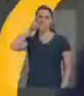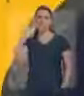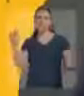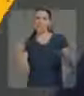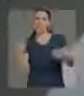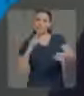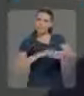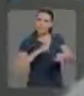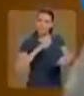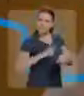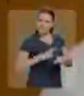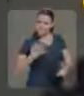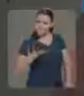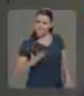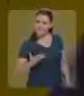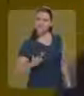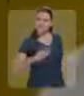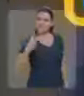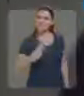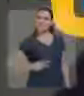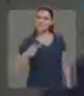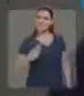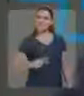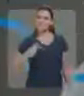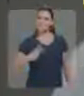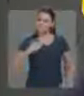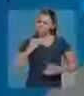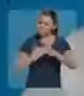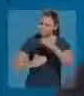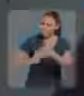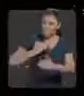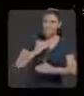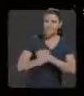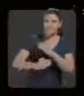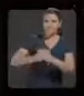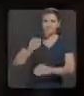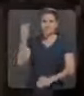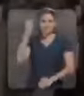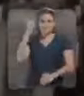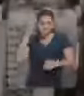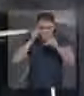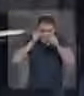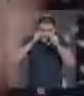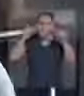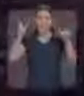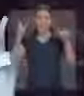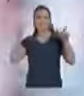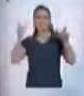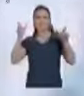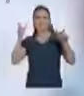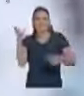esse olhar. Agora é a hora de acelerar. Bola pra frente,